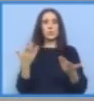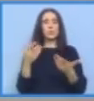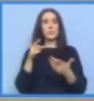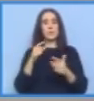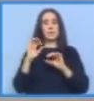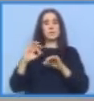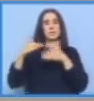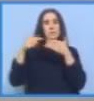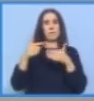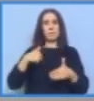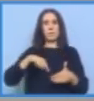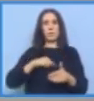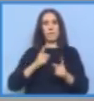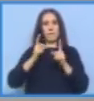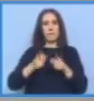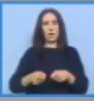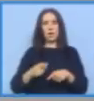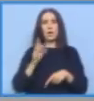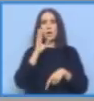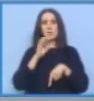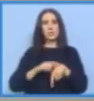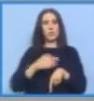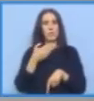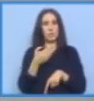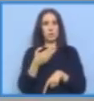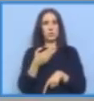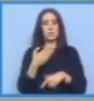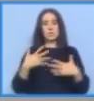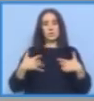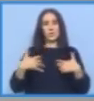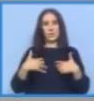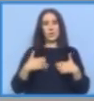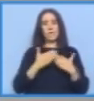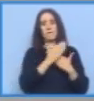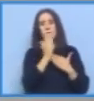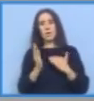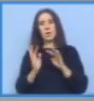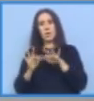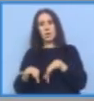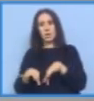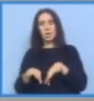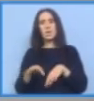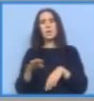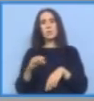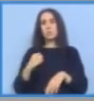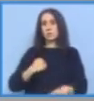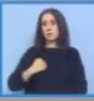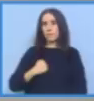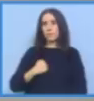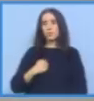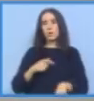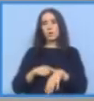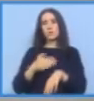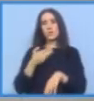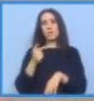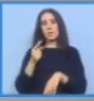esta iniciativa para nós vai começar às 19 horas na sexta-feira e vai terminar no sábado às